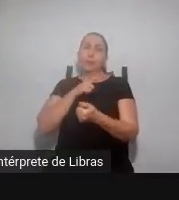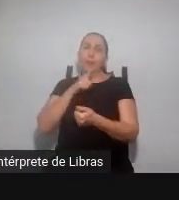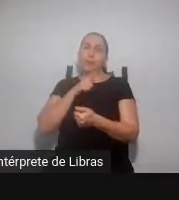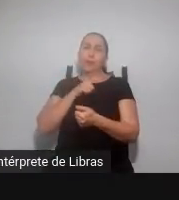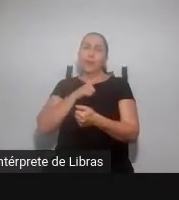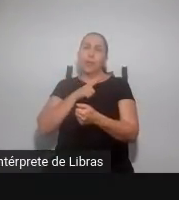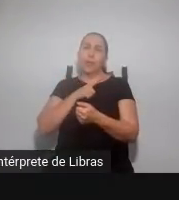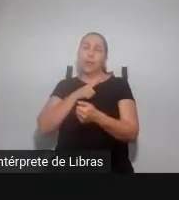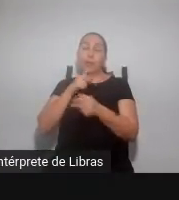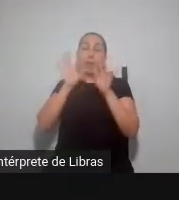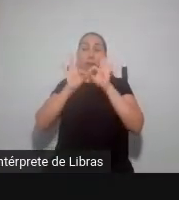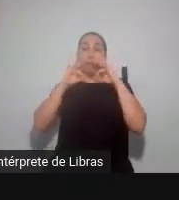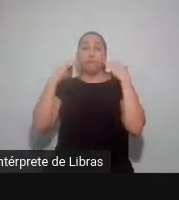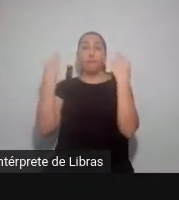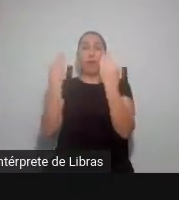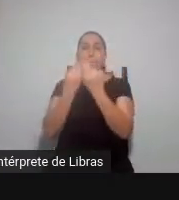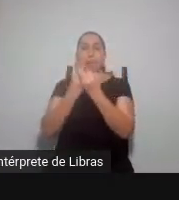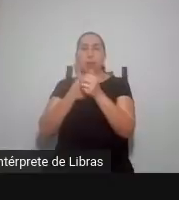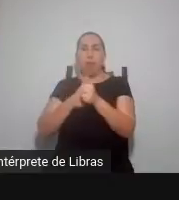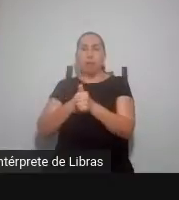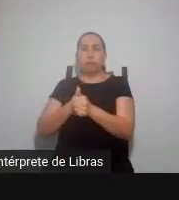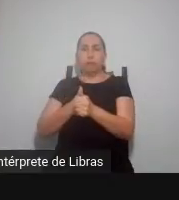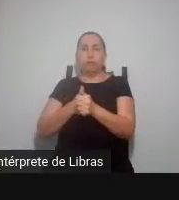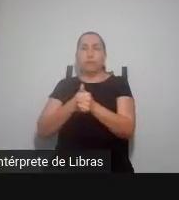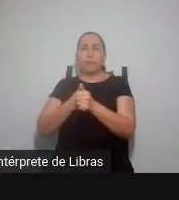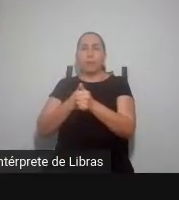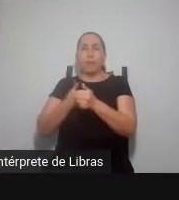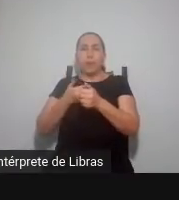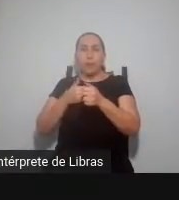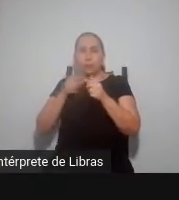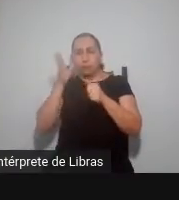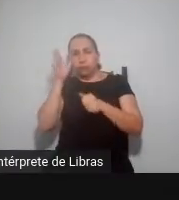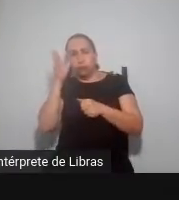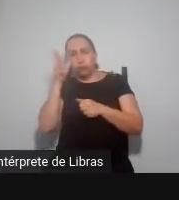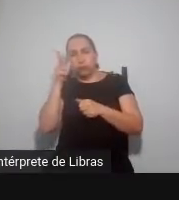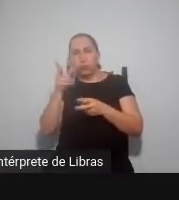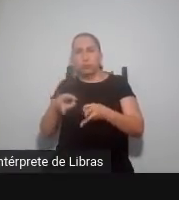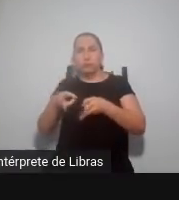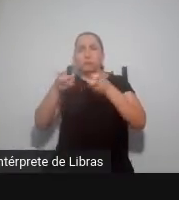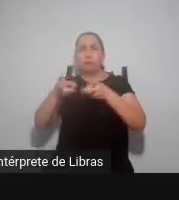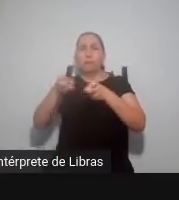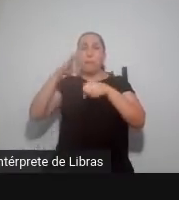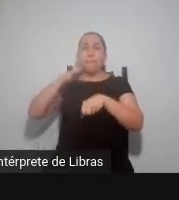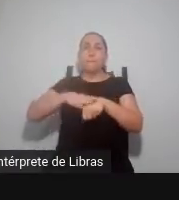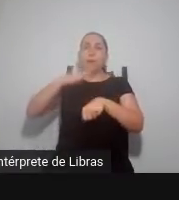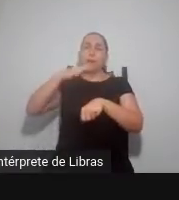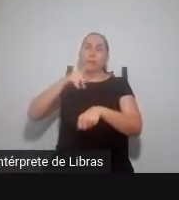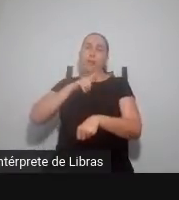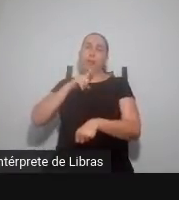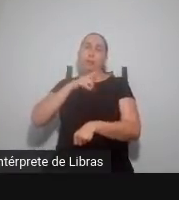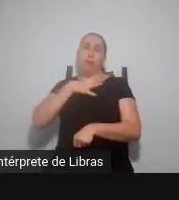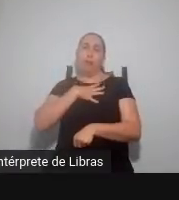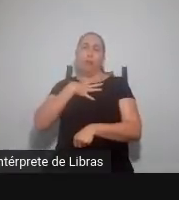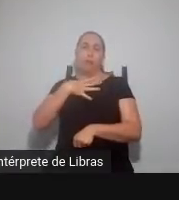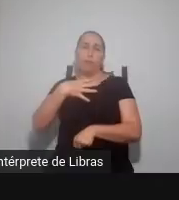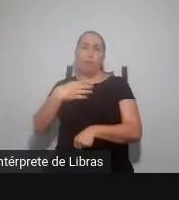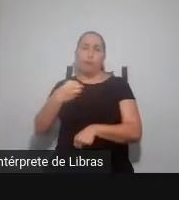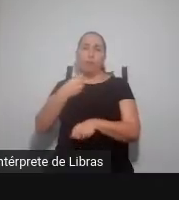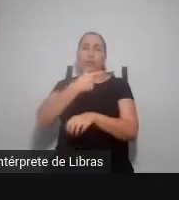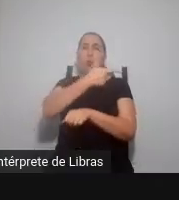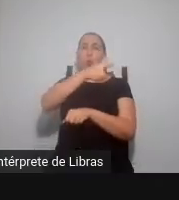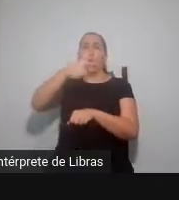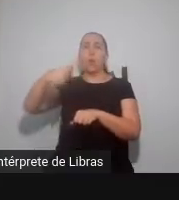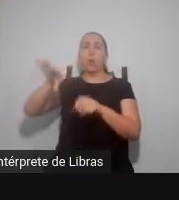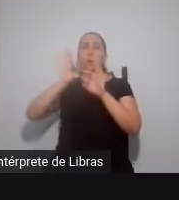o envolvimento dos filhos e dos filhos das outras famílias. Então, isso trouxe um novo